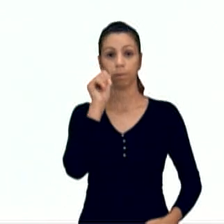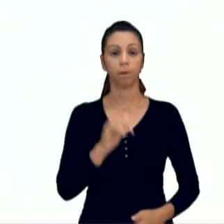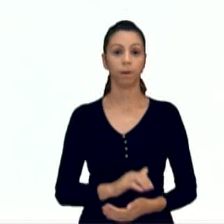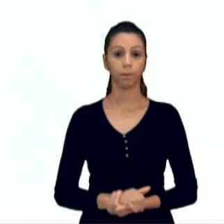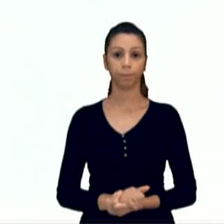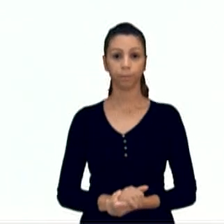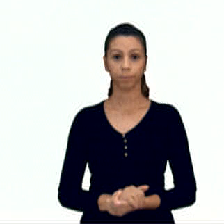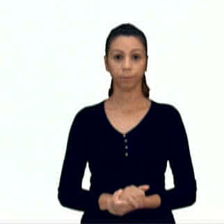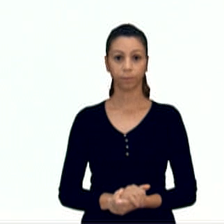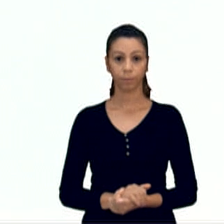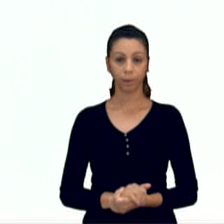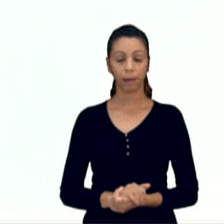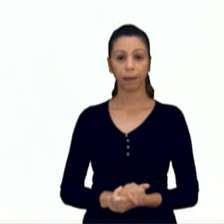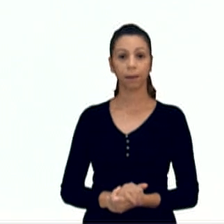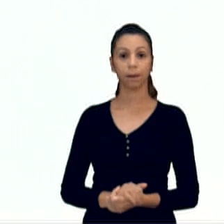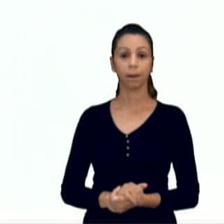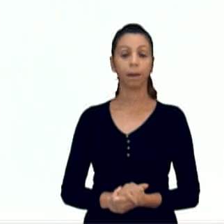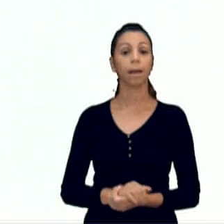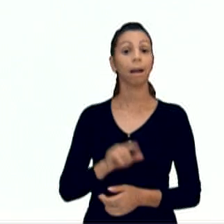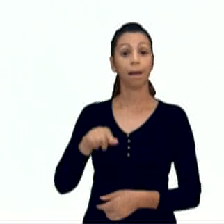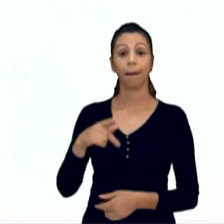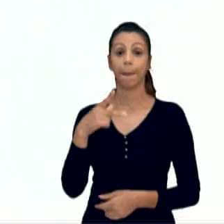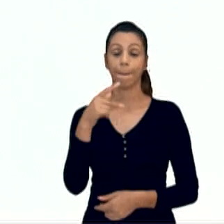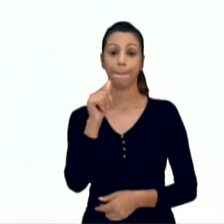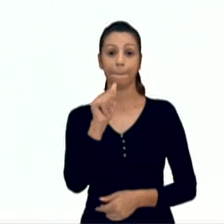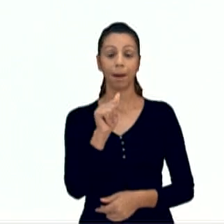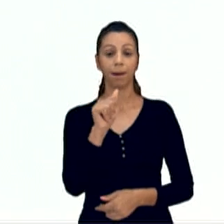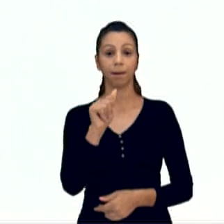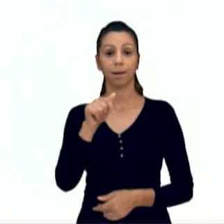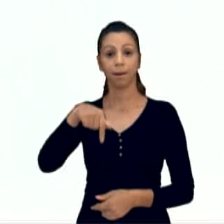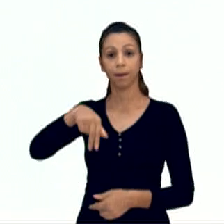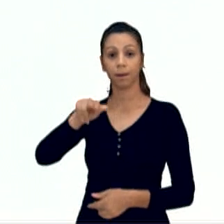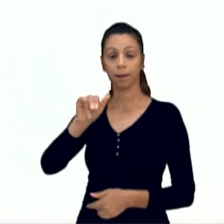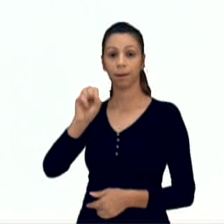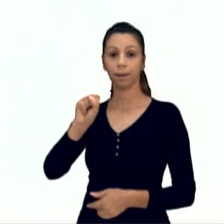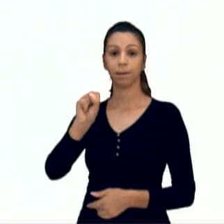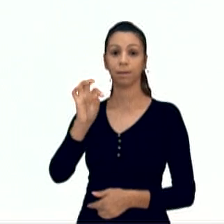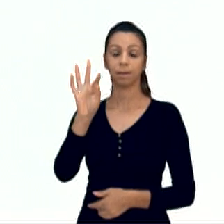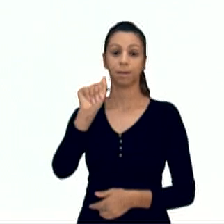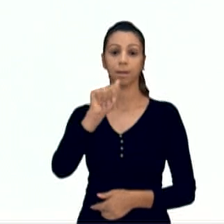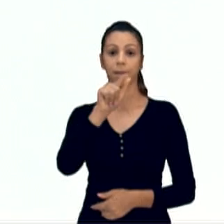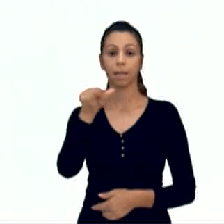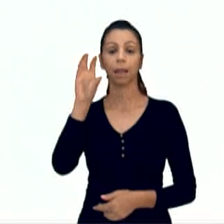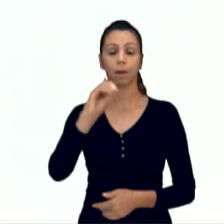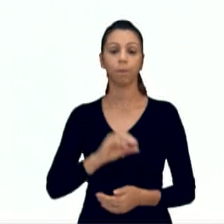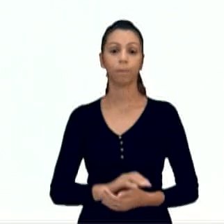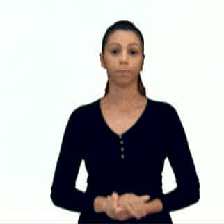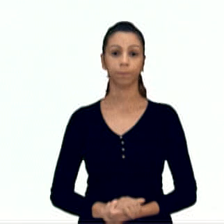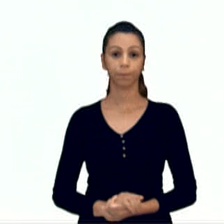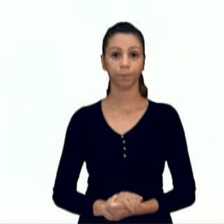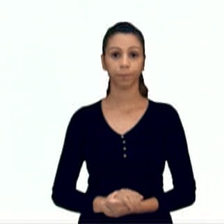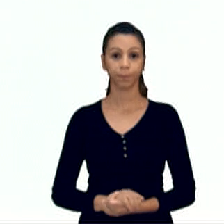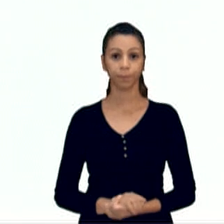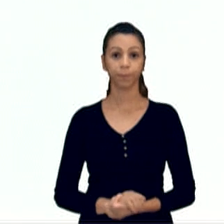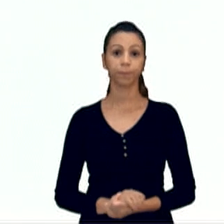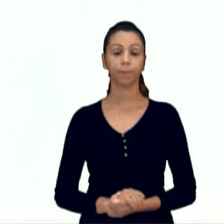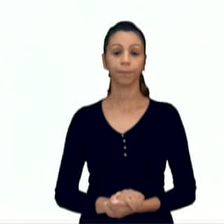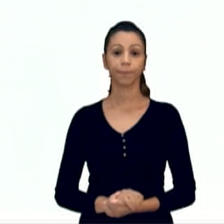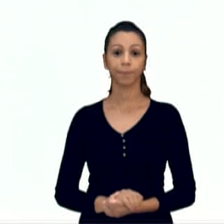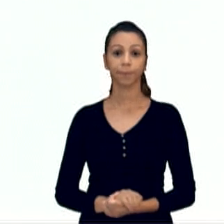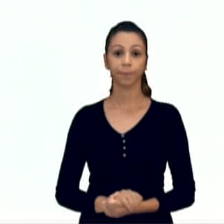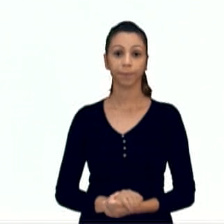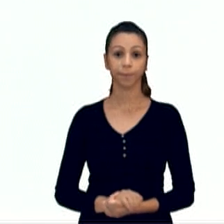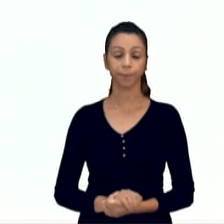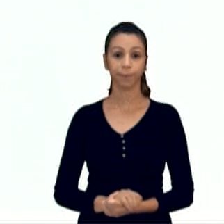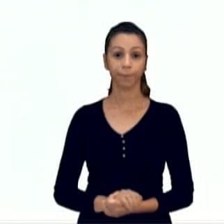do Paquistão, então ela não é da Inglaterra. She received the Nobel Peace Prize in